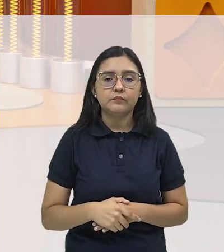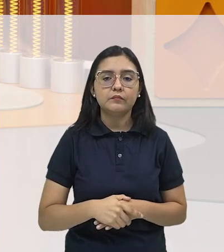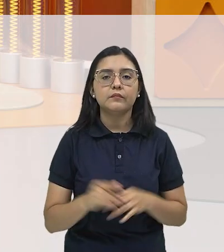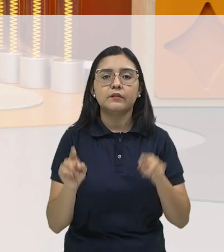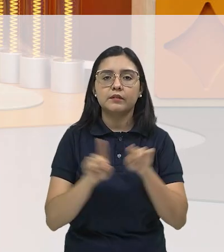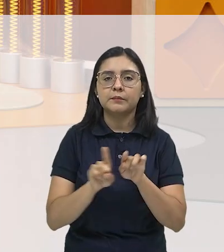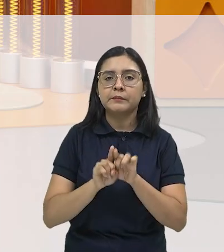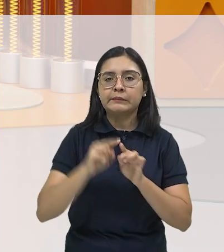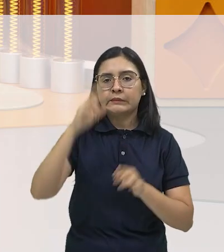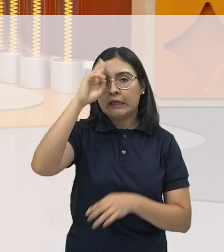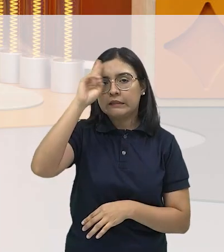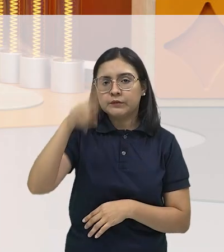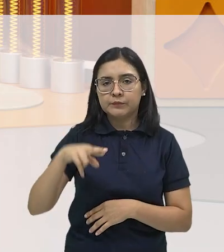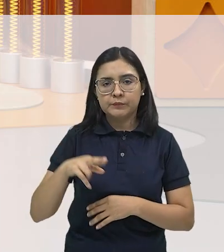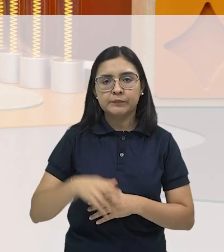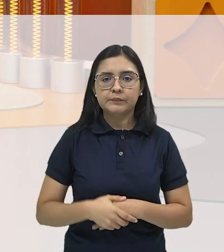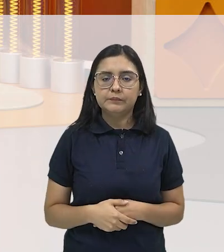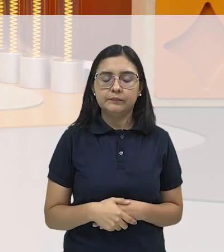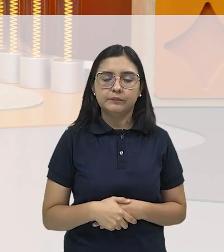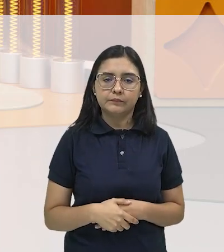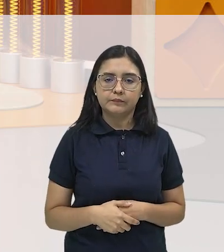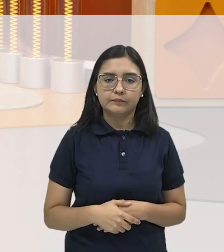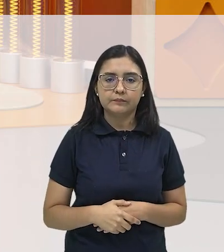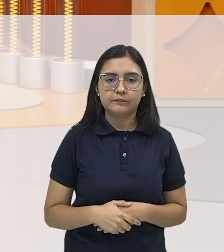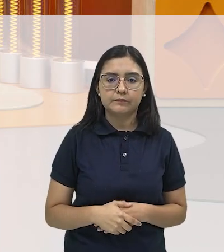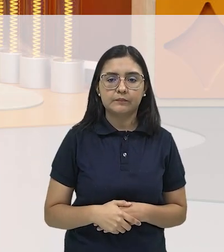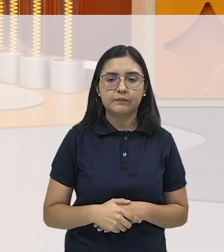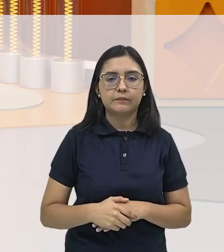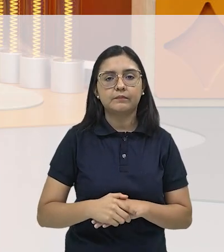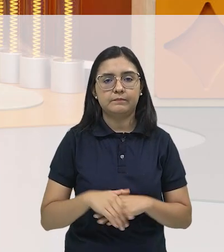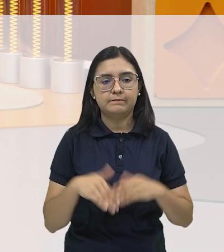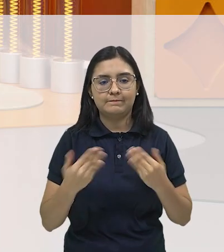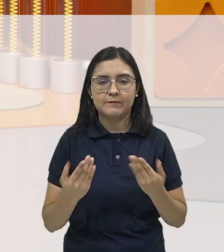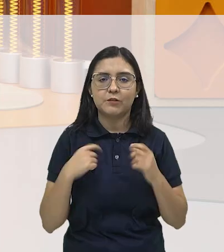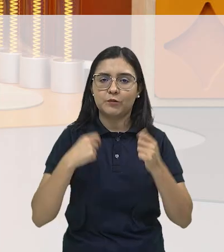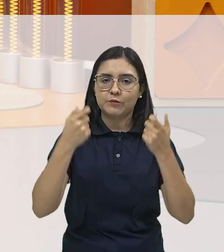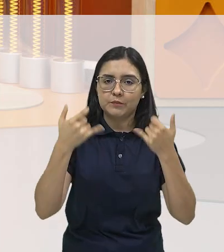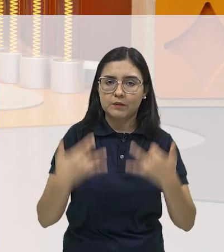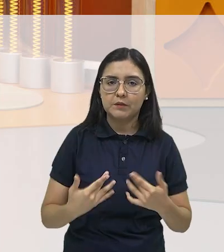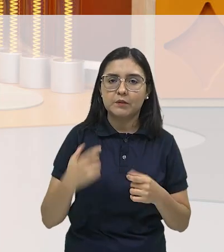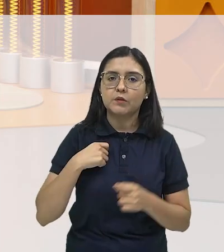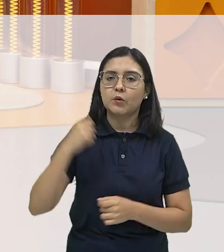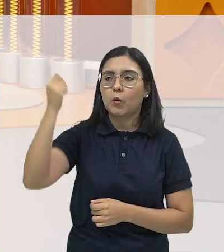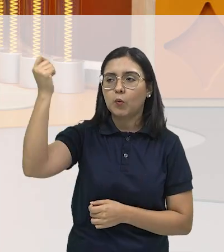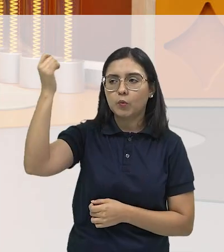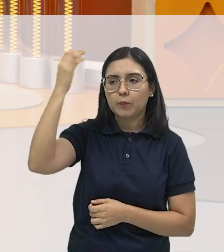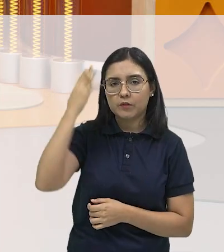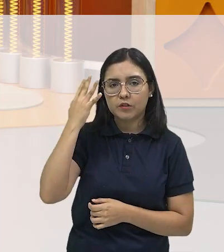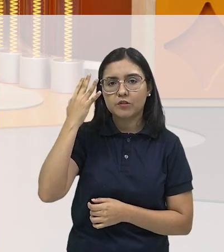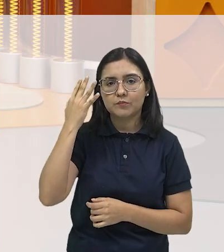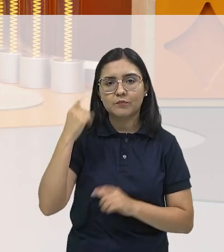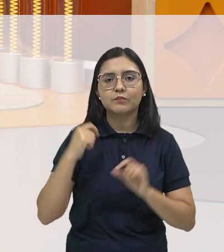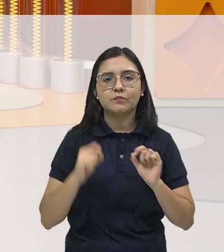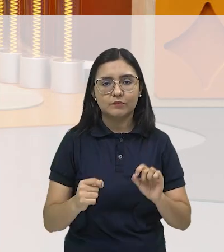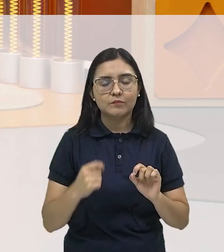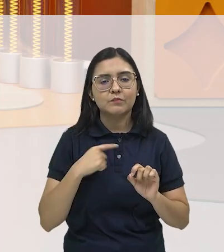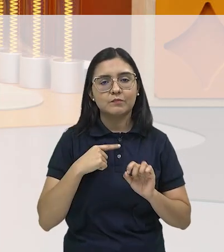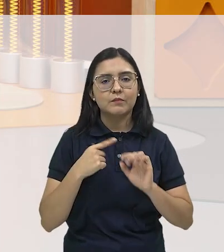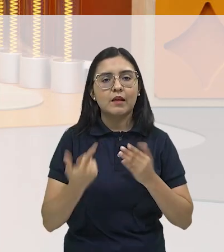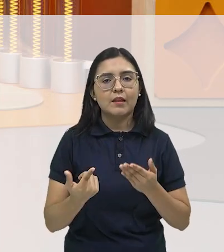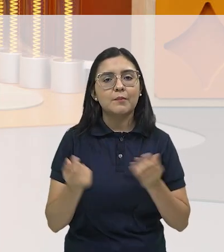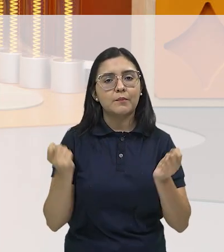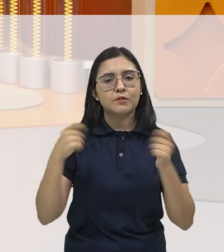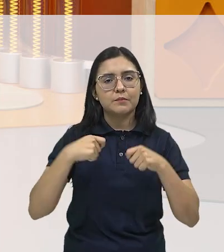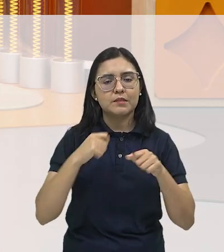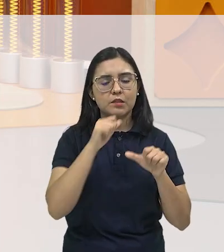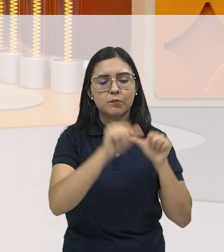da razão. Ok? Então é disso que nós estamos falando, que o iluminismo traz consigo essas mudanças